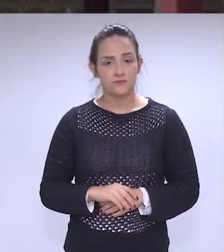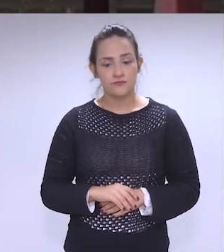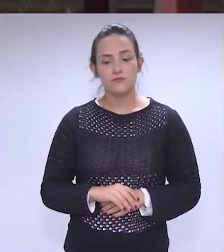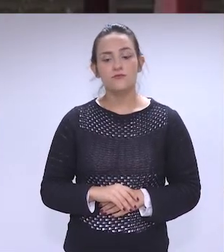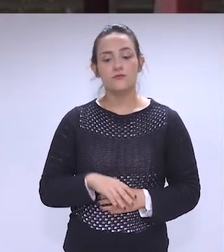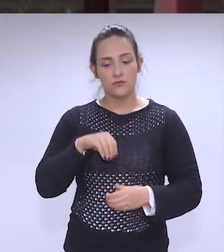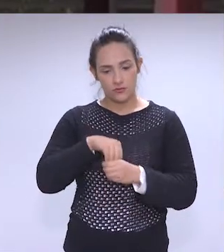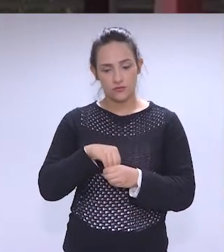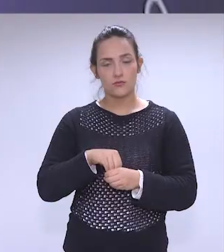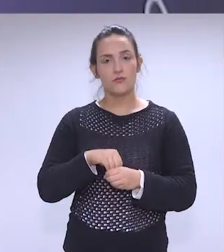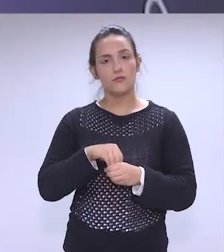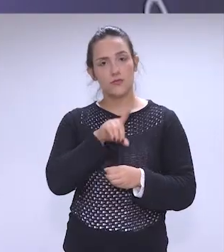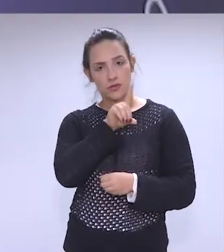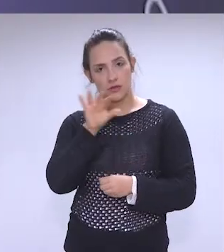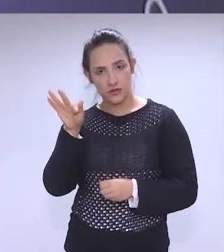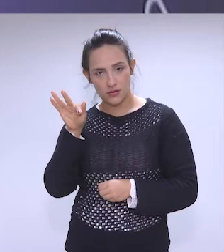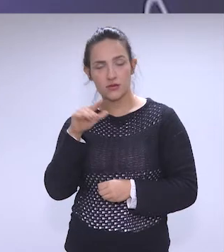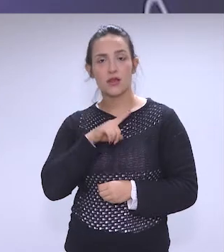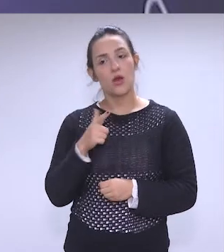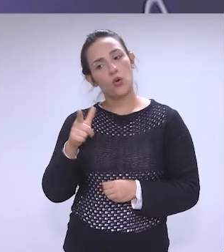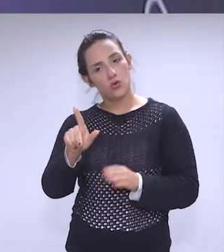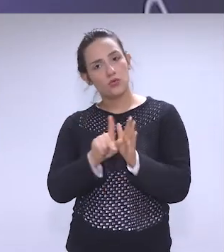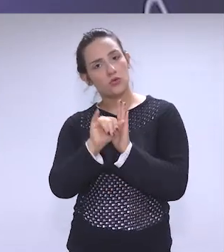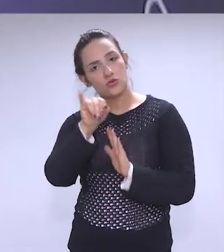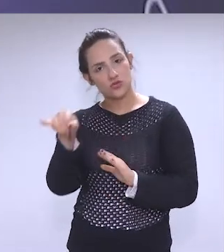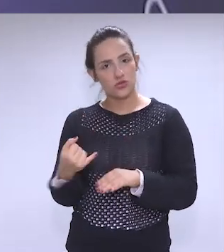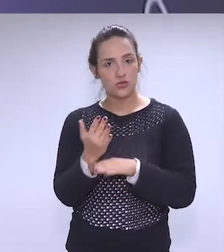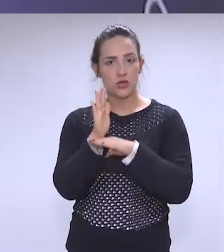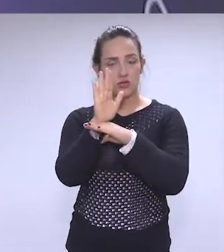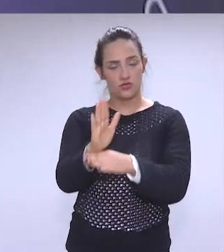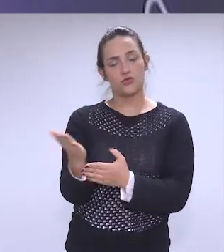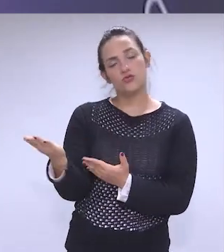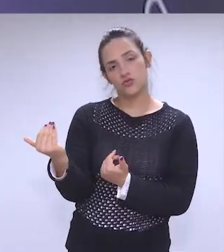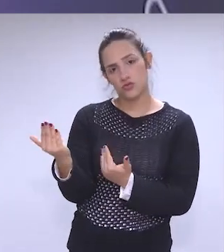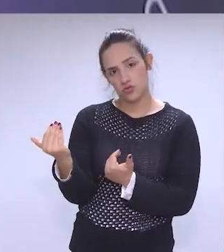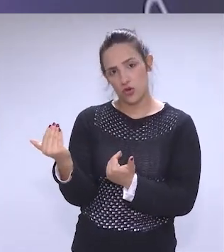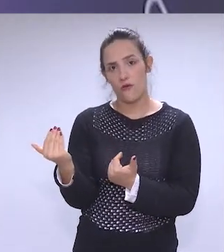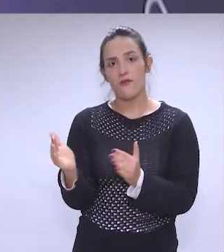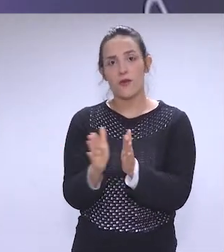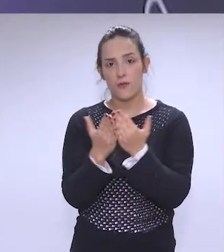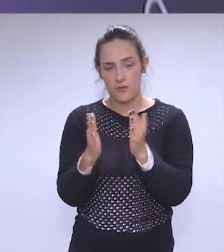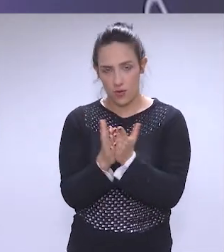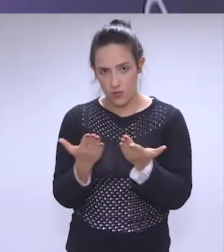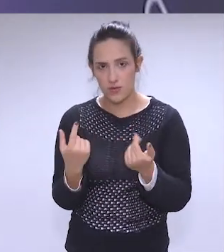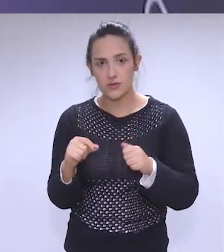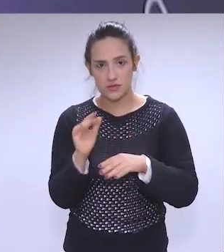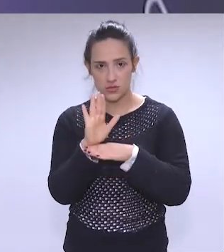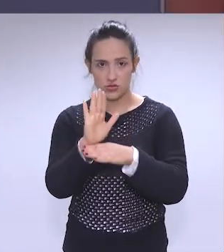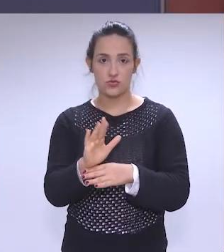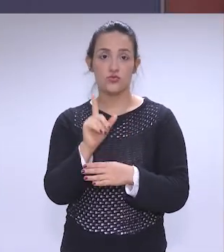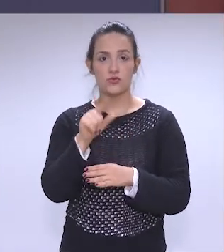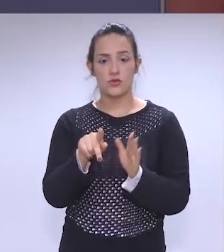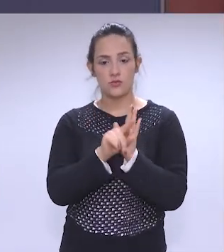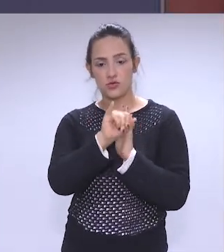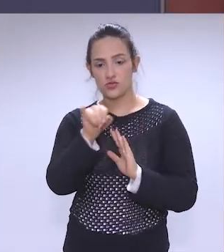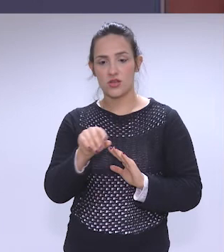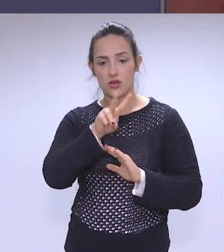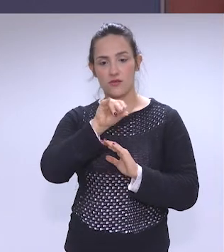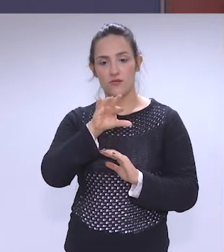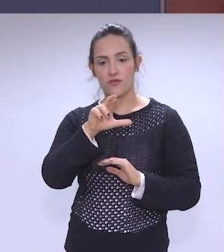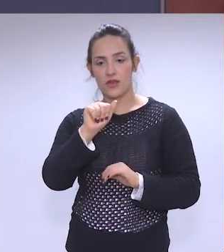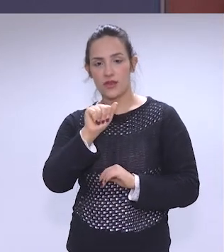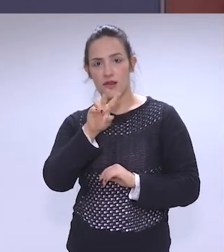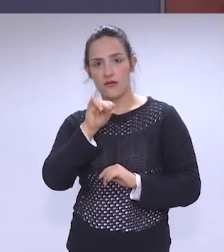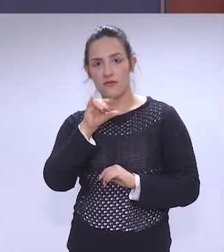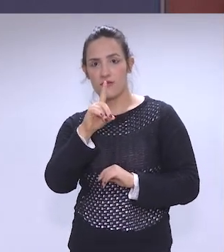Também no Distrito Federal, outro projeto ajuda adolescentes grávidas em situação de extrema vulnerabilidade. É o projeto Vira